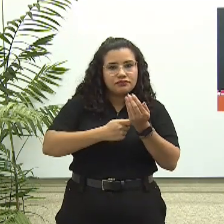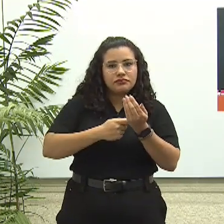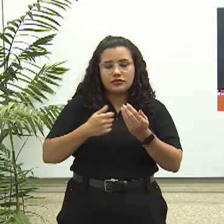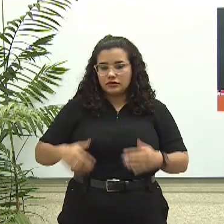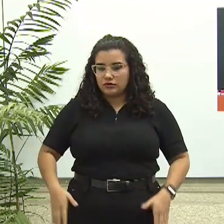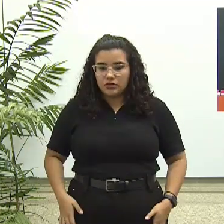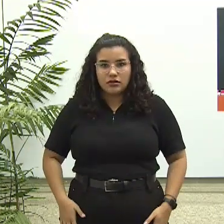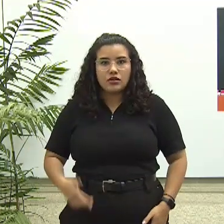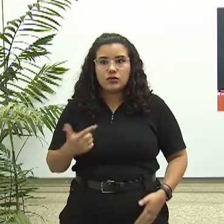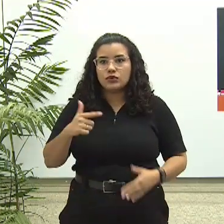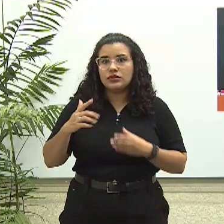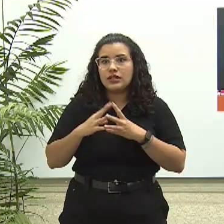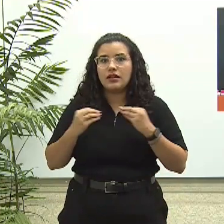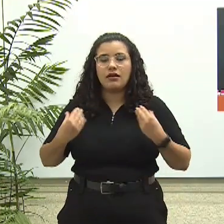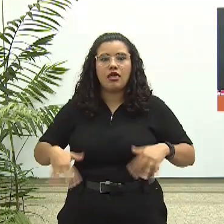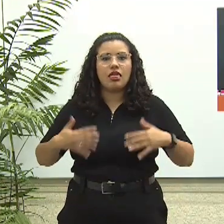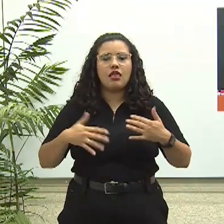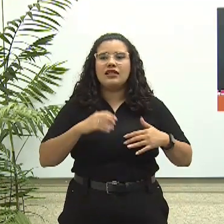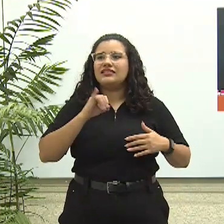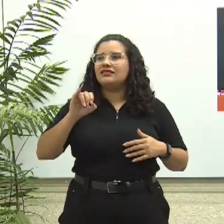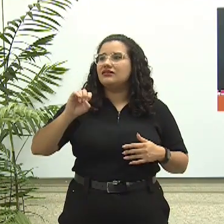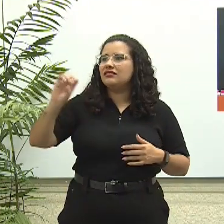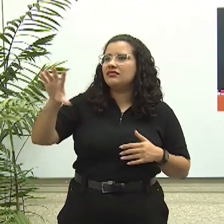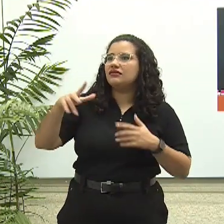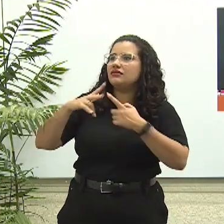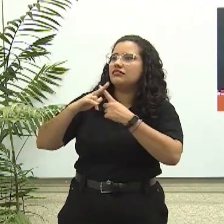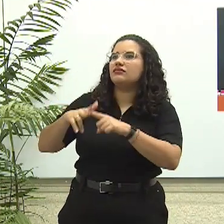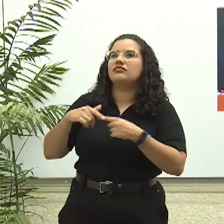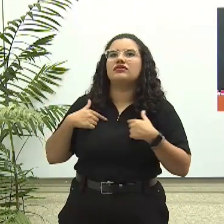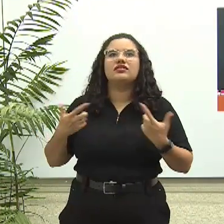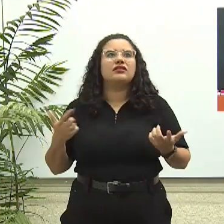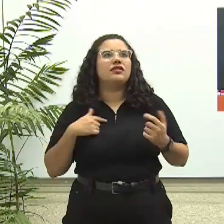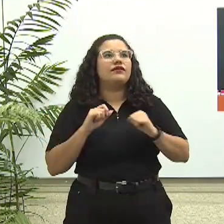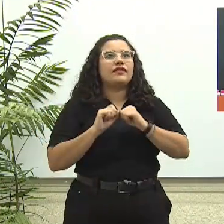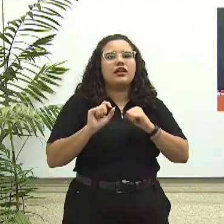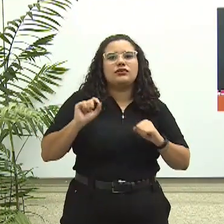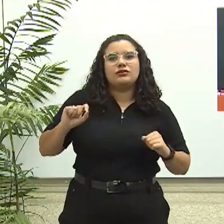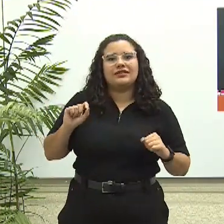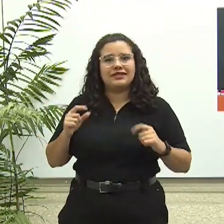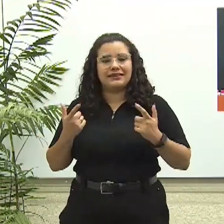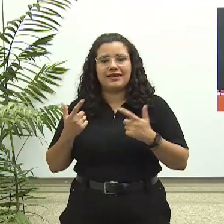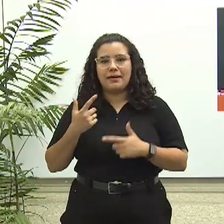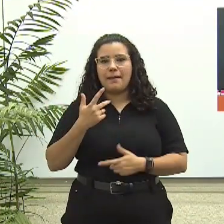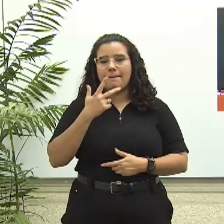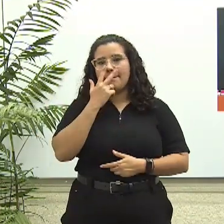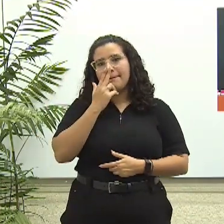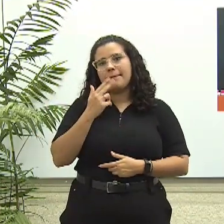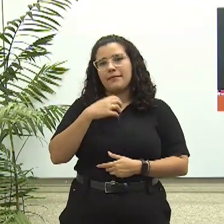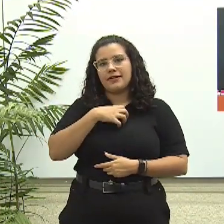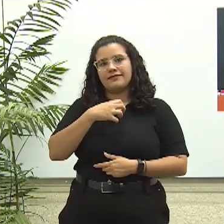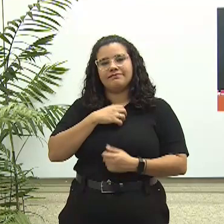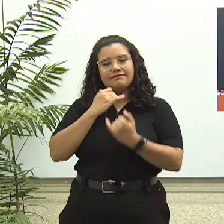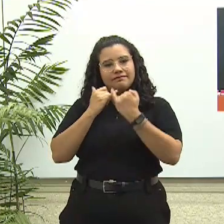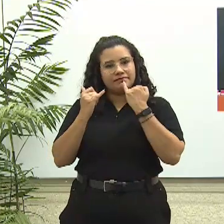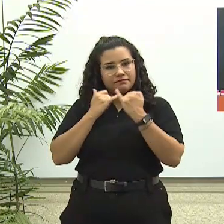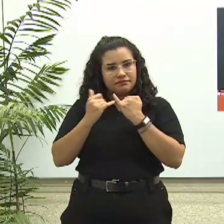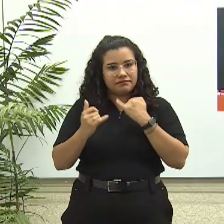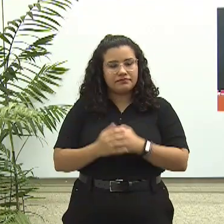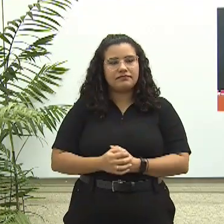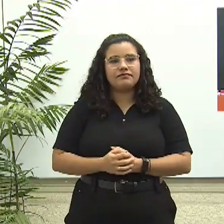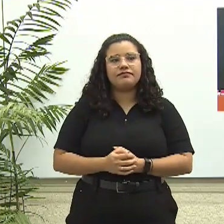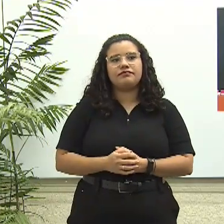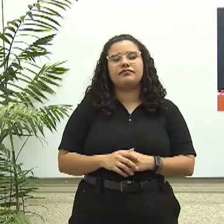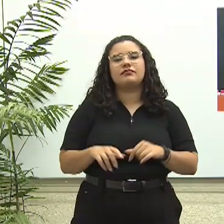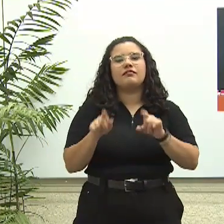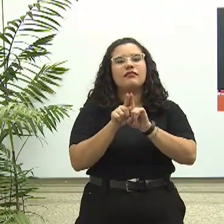um desespero se tá no conserto a pessoa nem sabe o que fazer parece que há uma semelhança nesse sentido e do